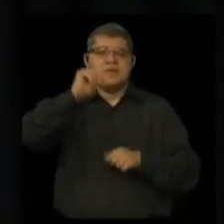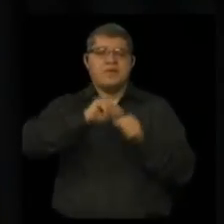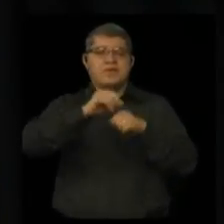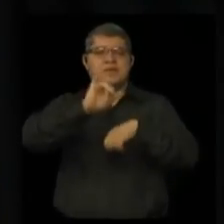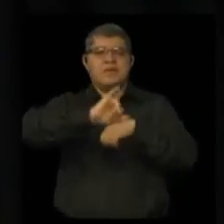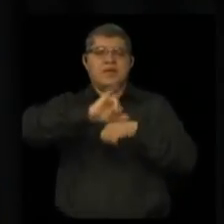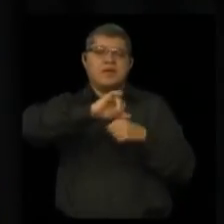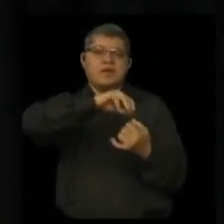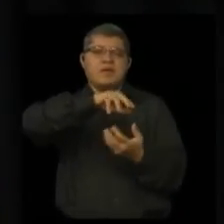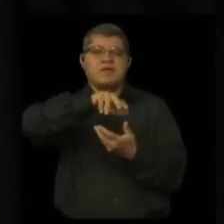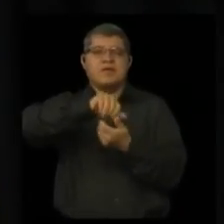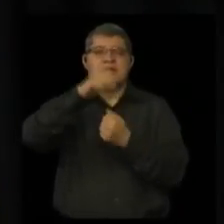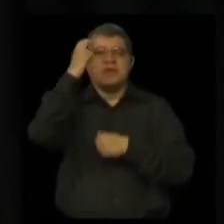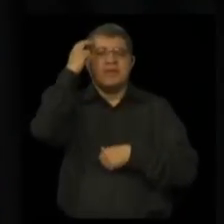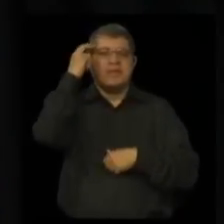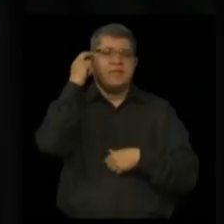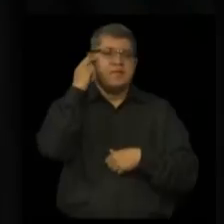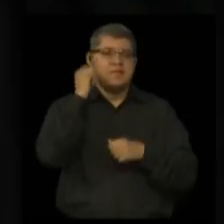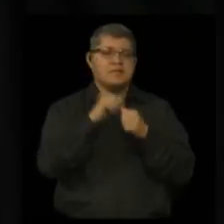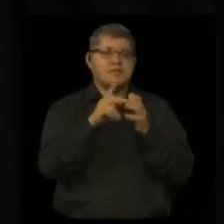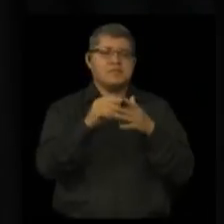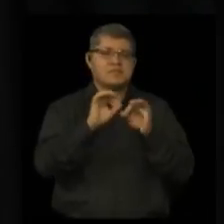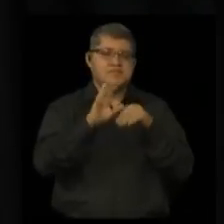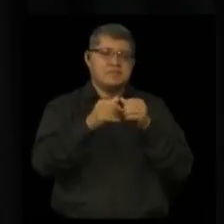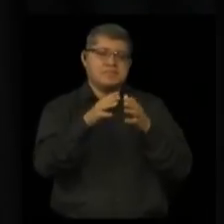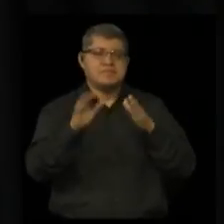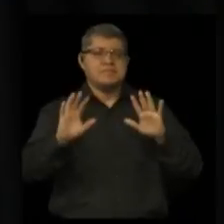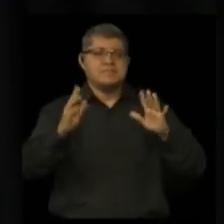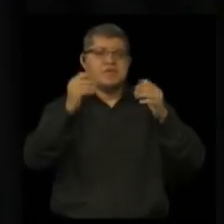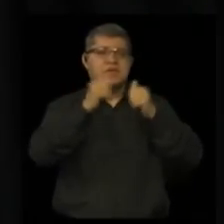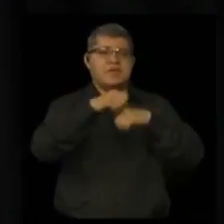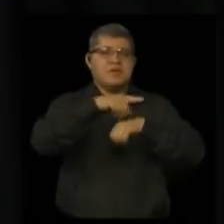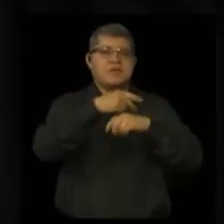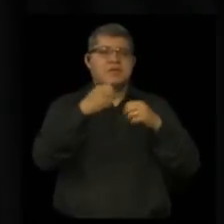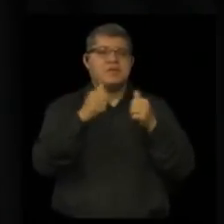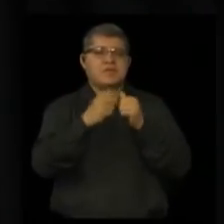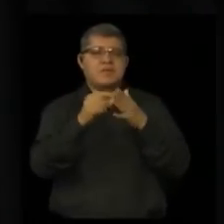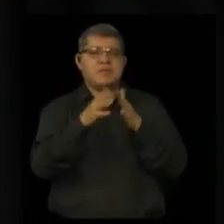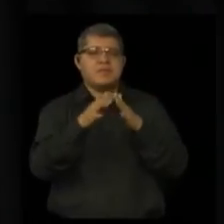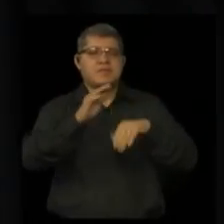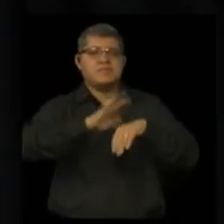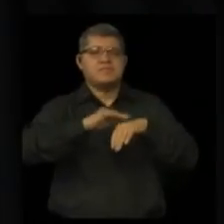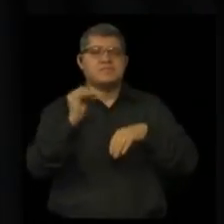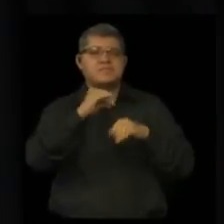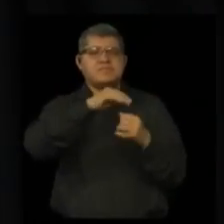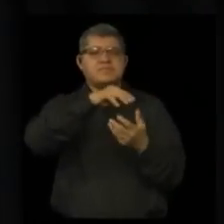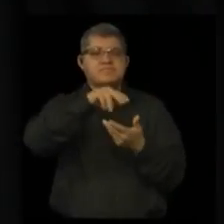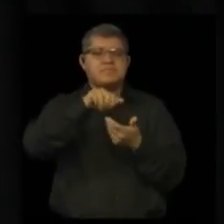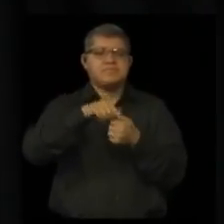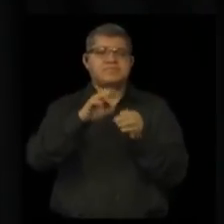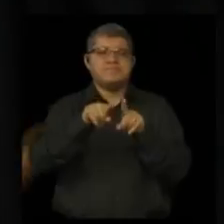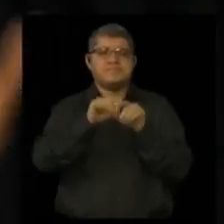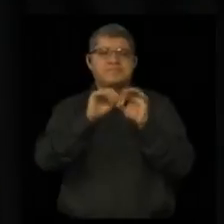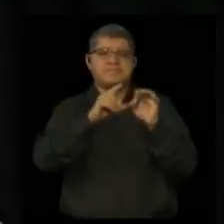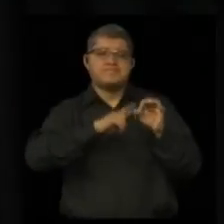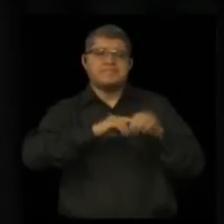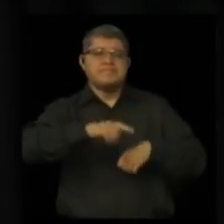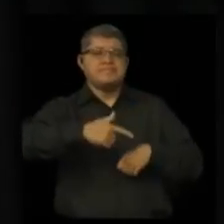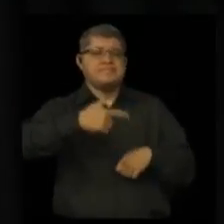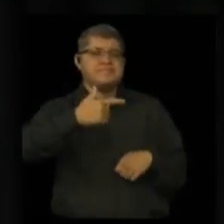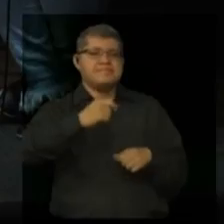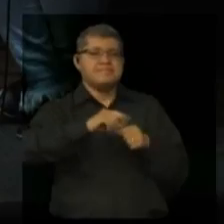capital mundial da cultura e eles fizeram um grande festival internacional, um dos mais importantes no mundo, em que eu tive a